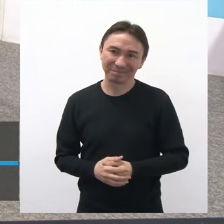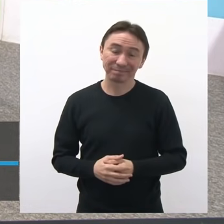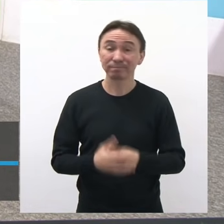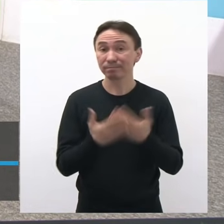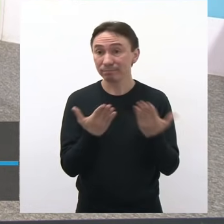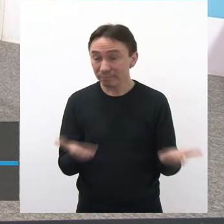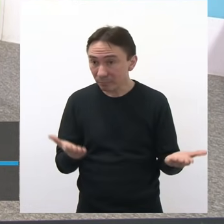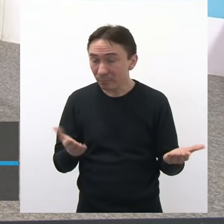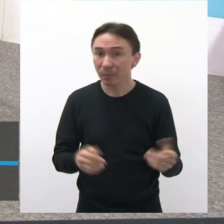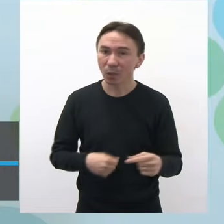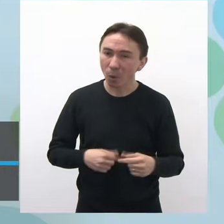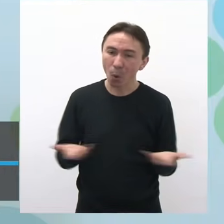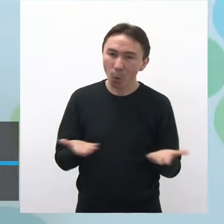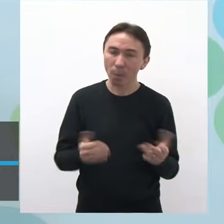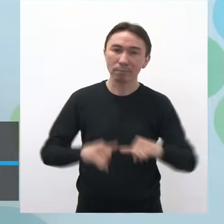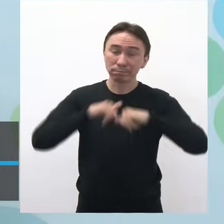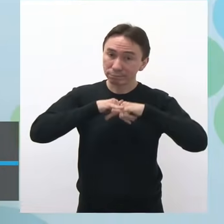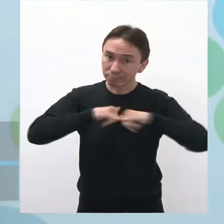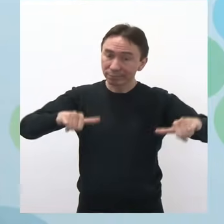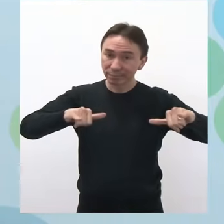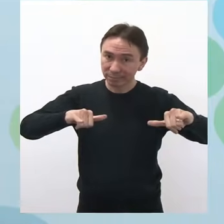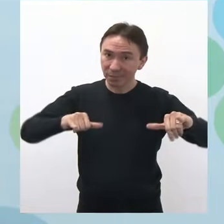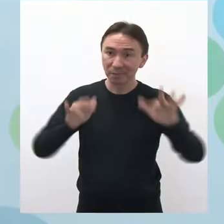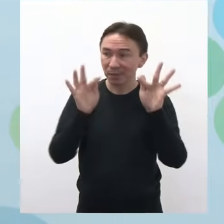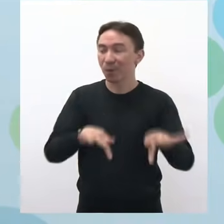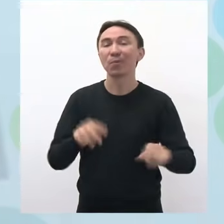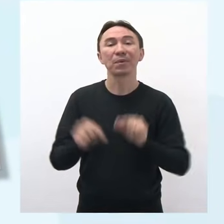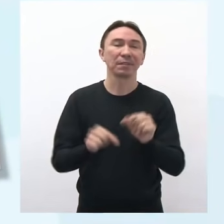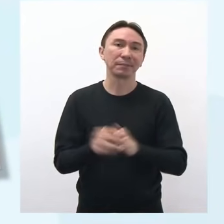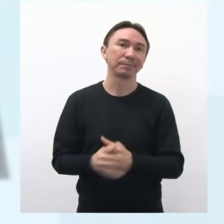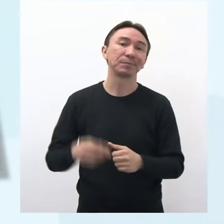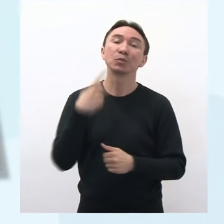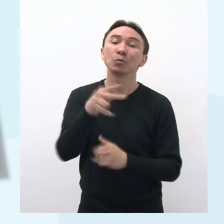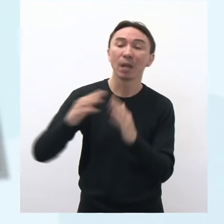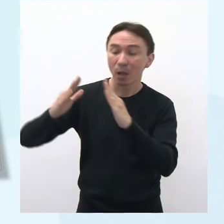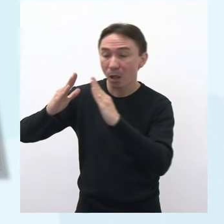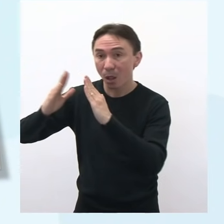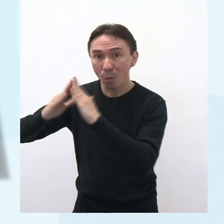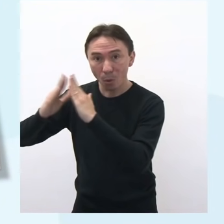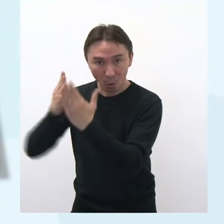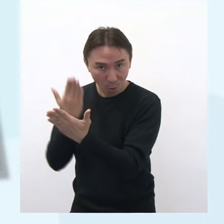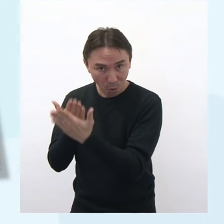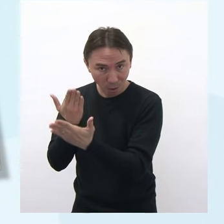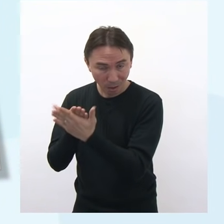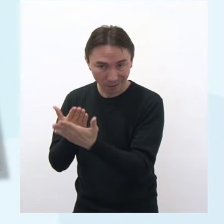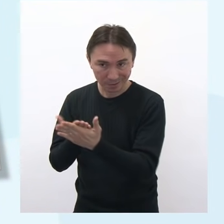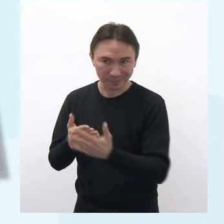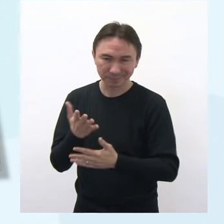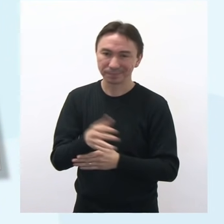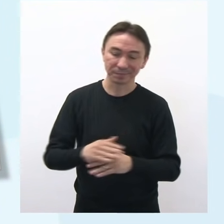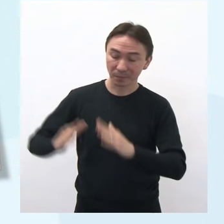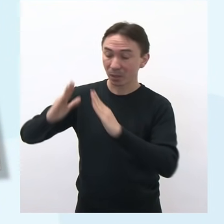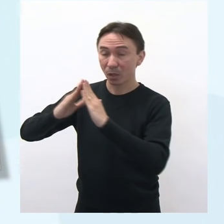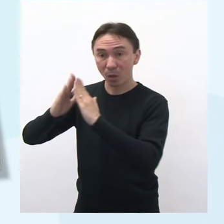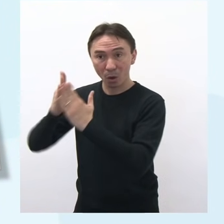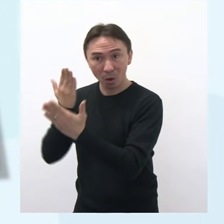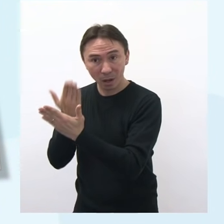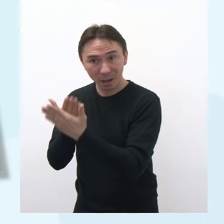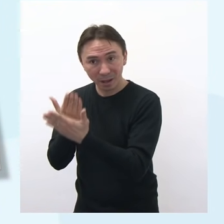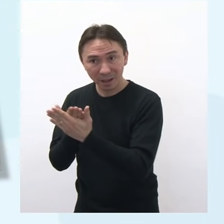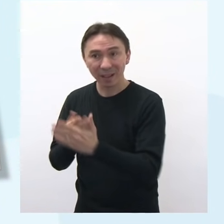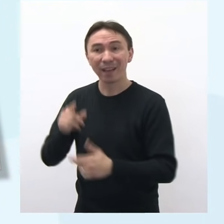Então, a nossa mensagem final. Pensando aí na escola também, né? Então, vamos lá. A escola é um meio